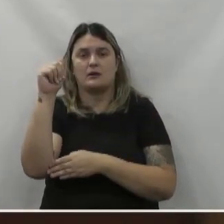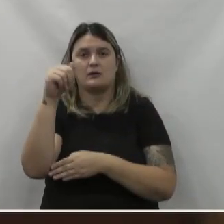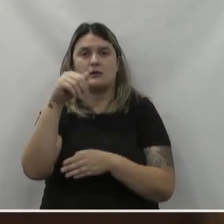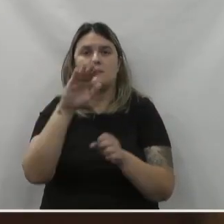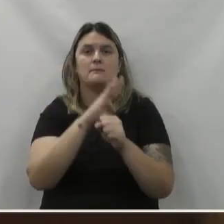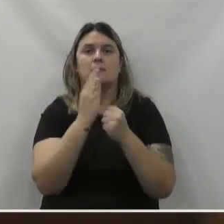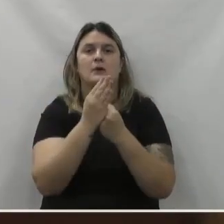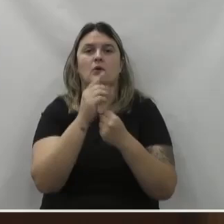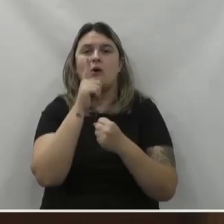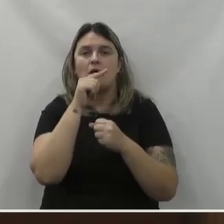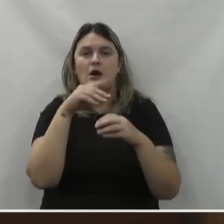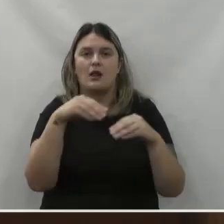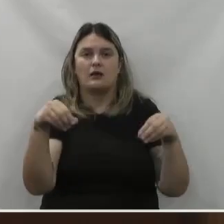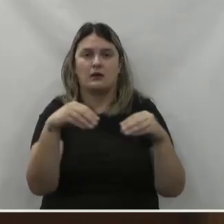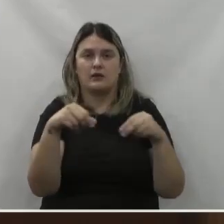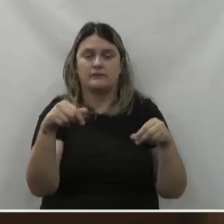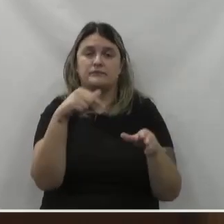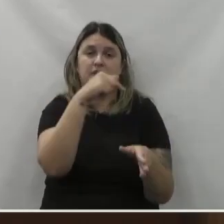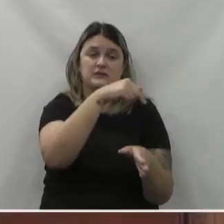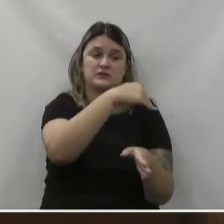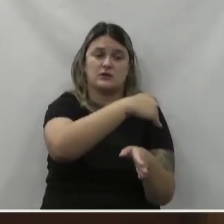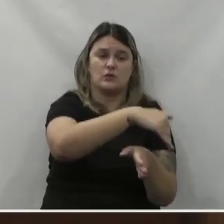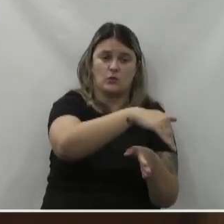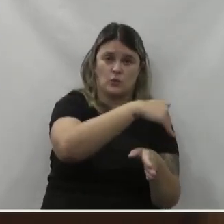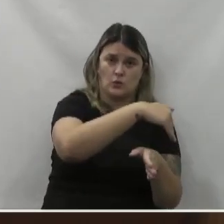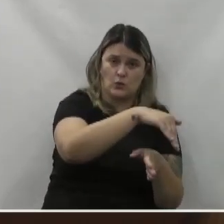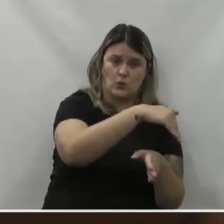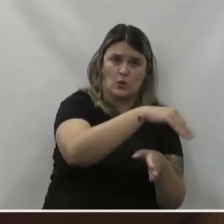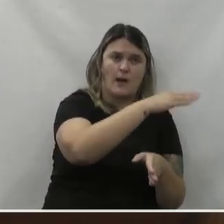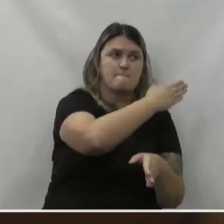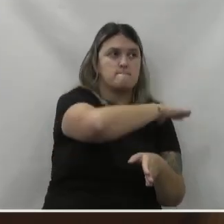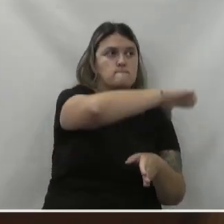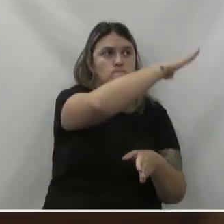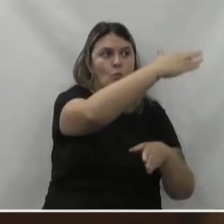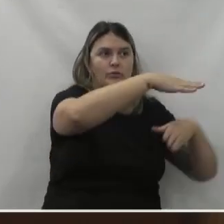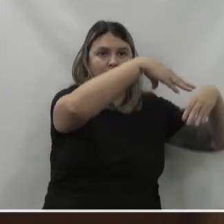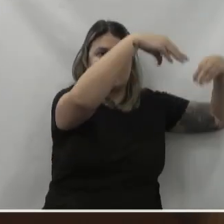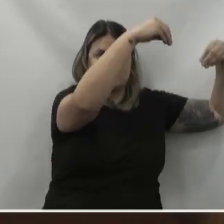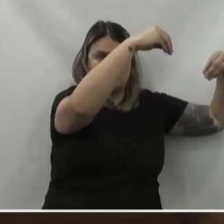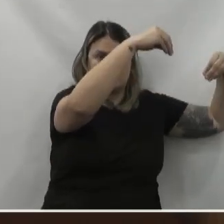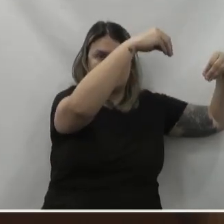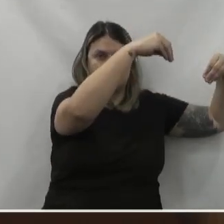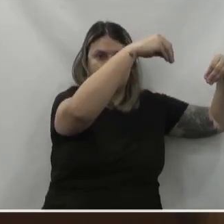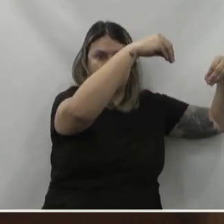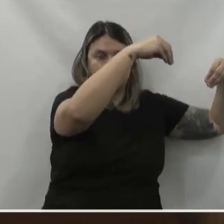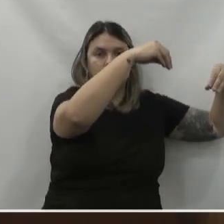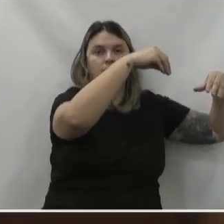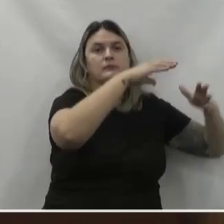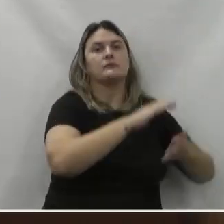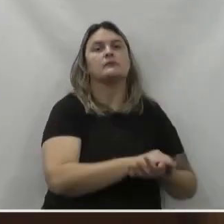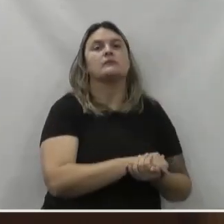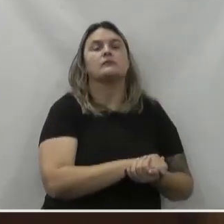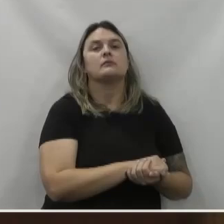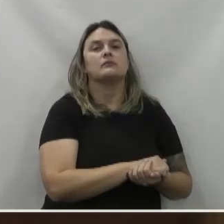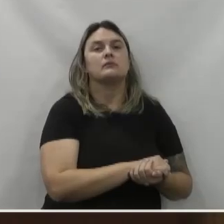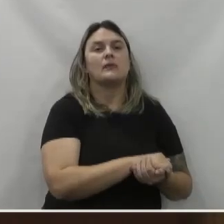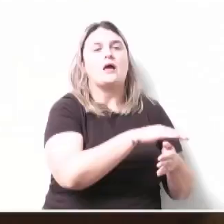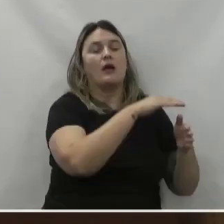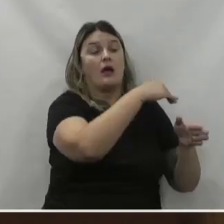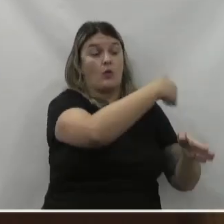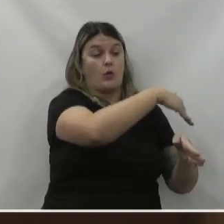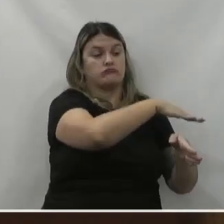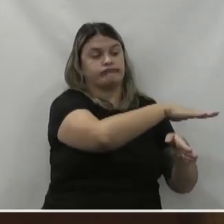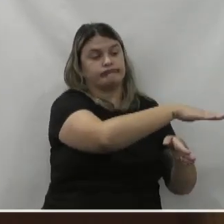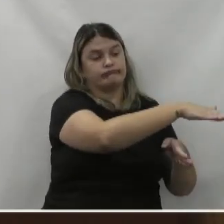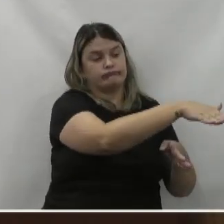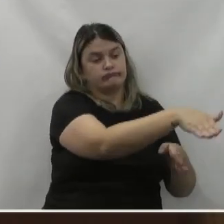Rua essa que ela vem ali do bairro Monte Castelo, da rua Egon Frederico Biberba, e desce